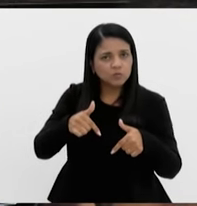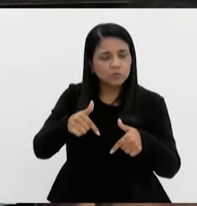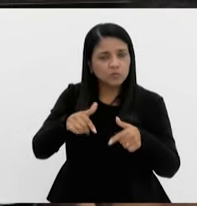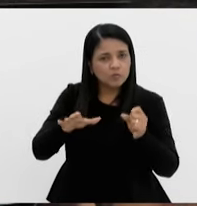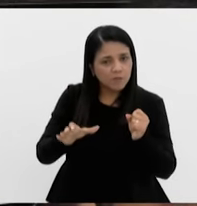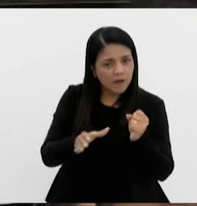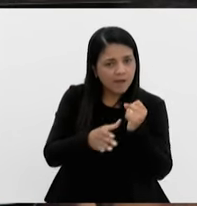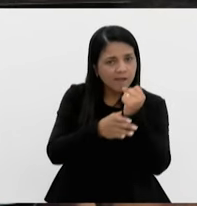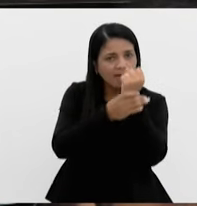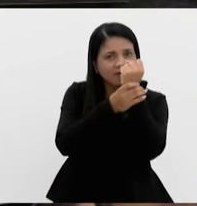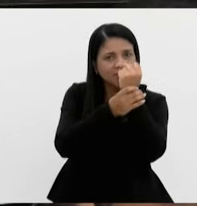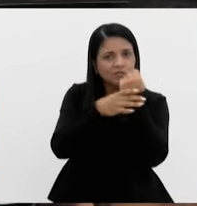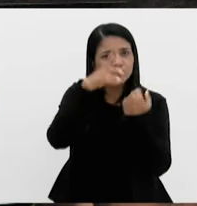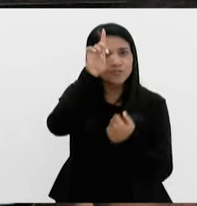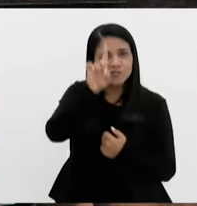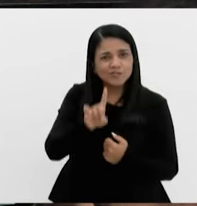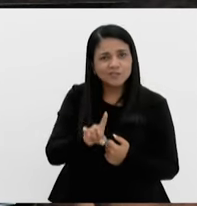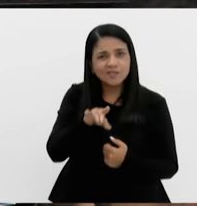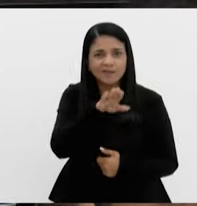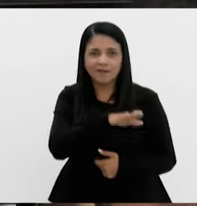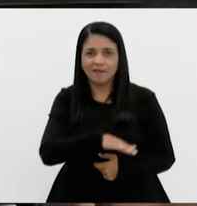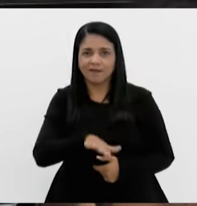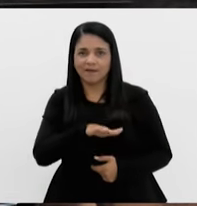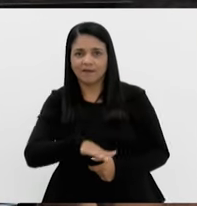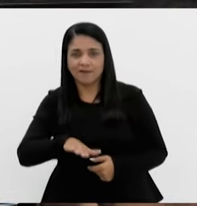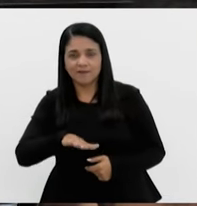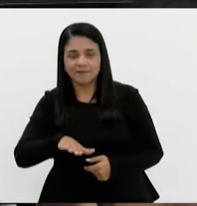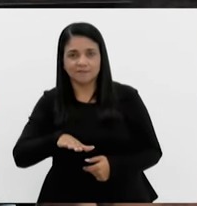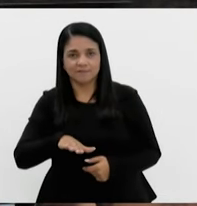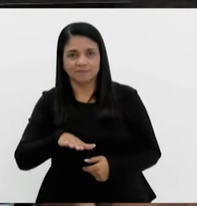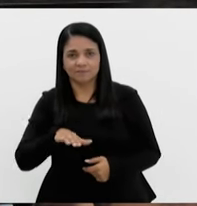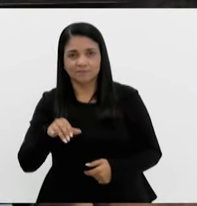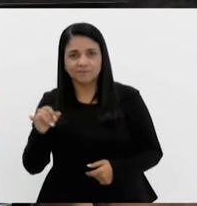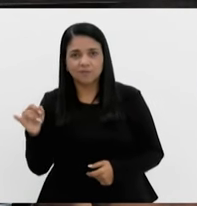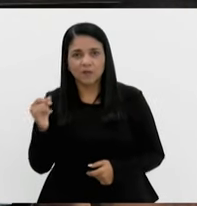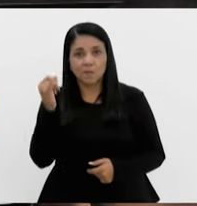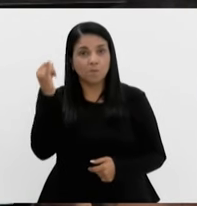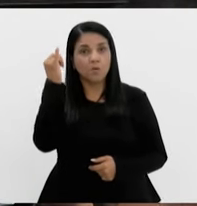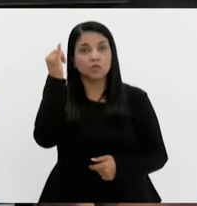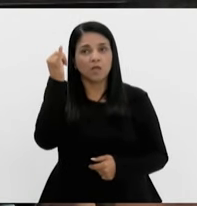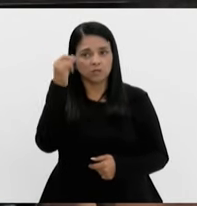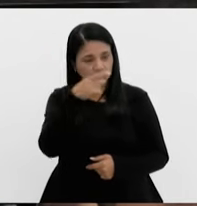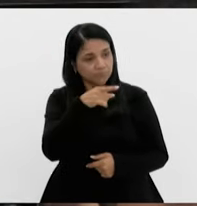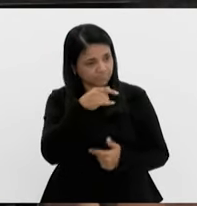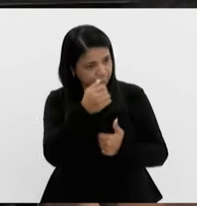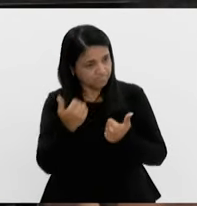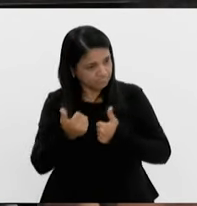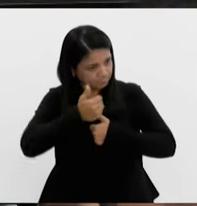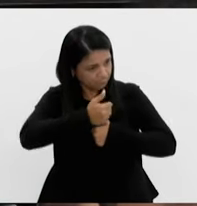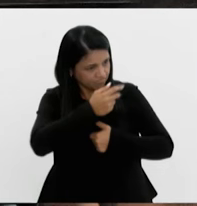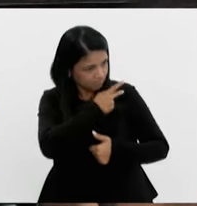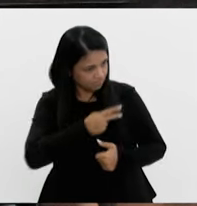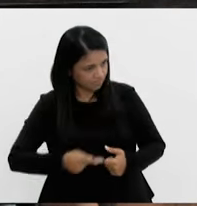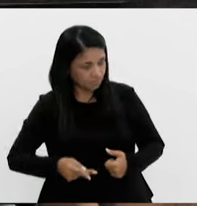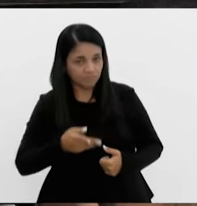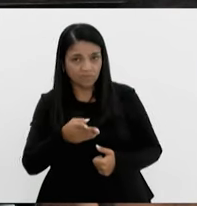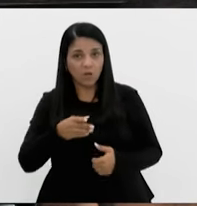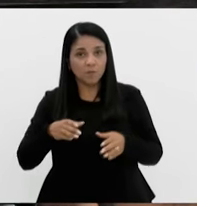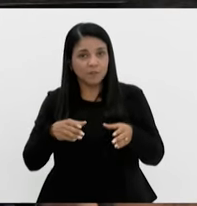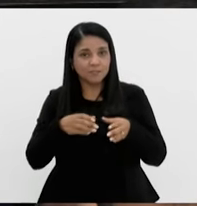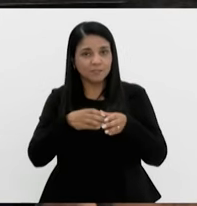garantir o direito das crianças e é até importante que quem esteja presidindo a sessão nesse momento seja o presidente da